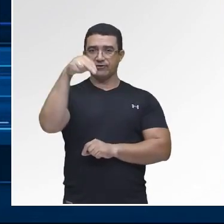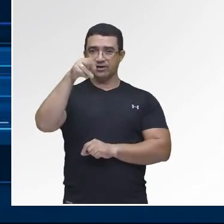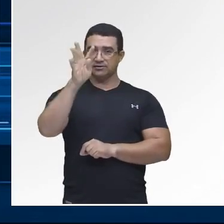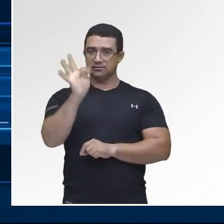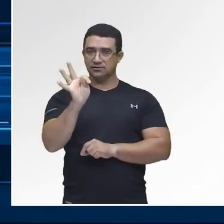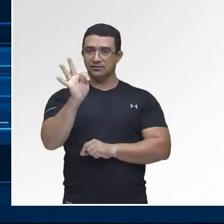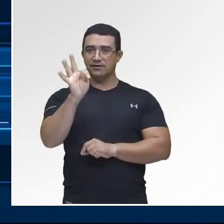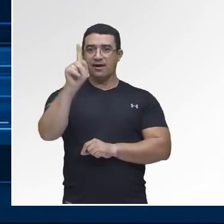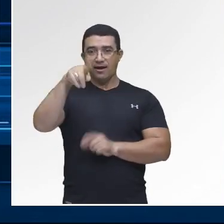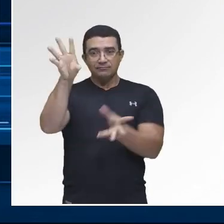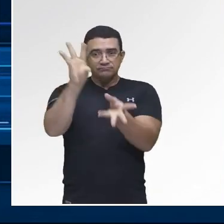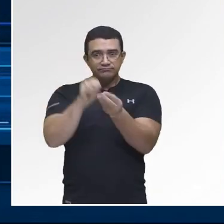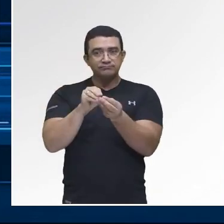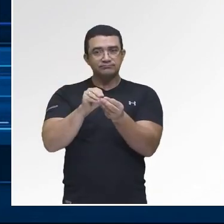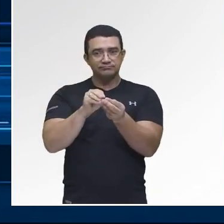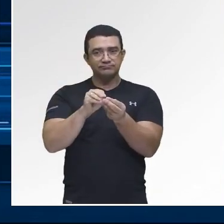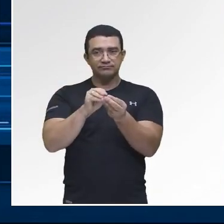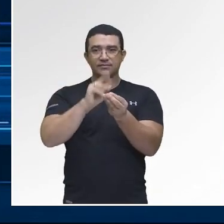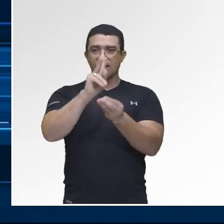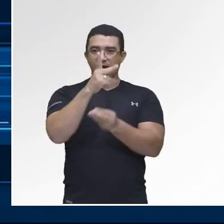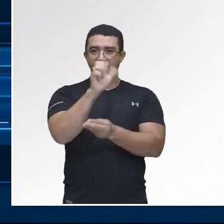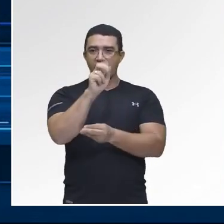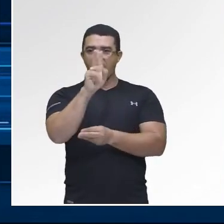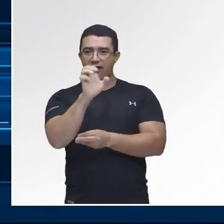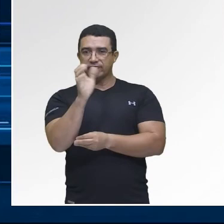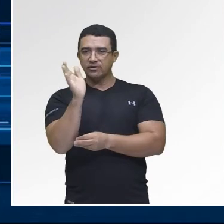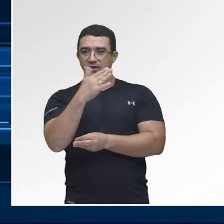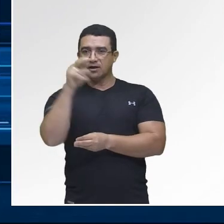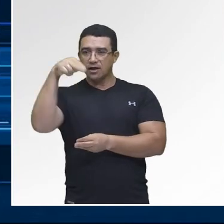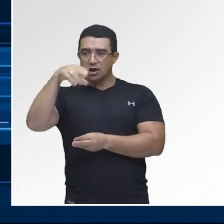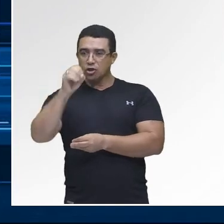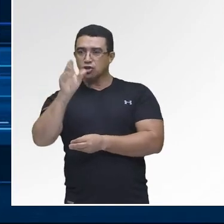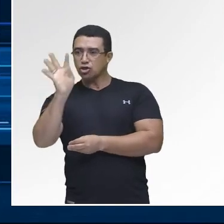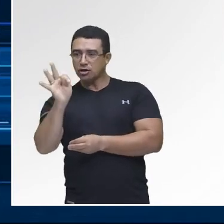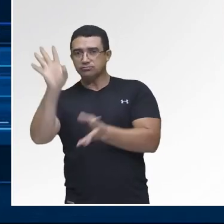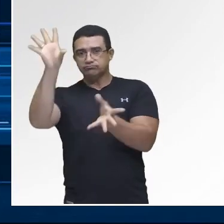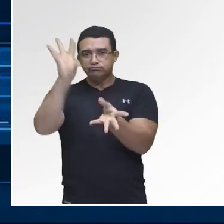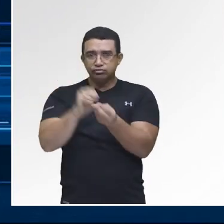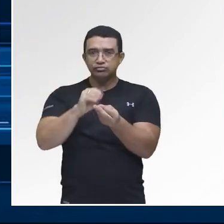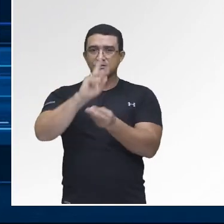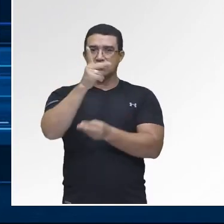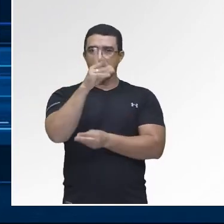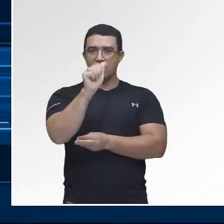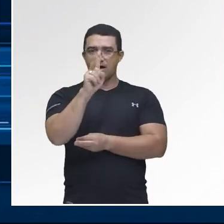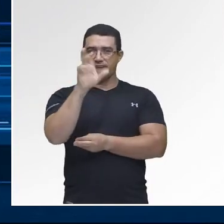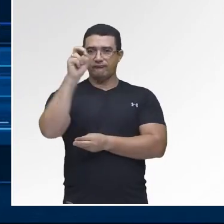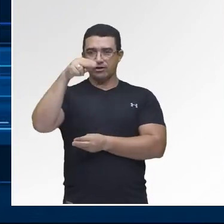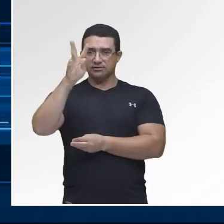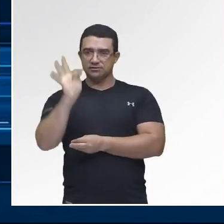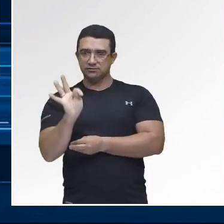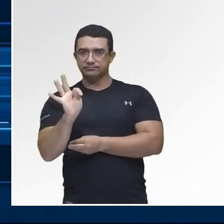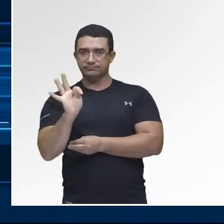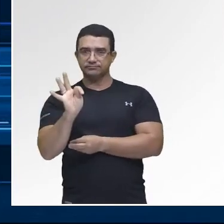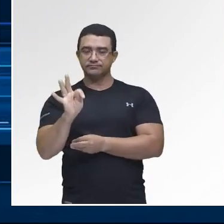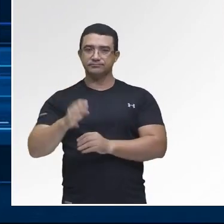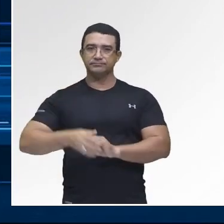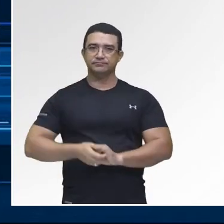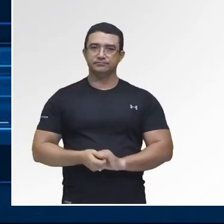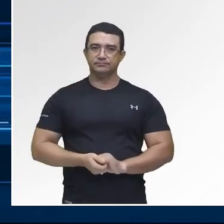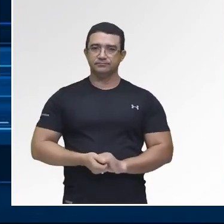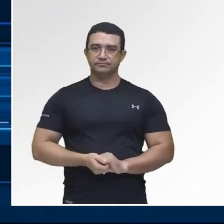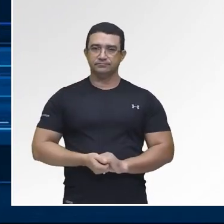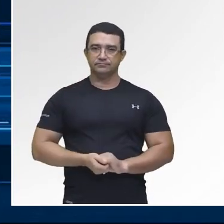forma abreviada de have not. Haven't seen, né? O seen, então, é o particípio do